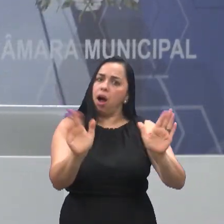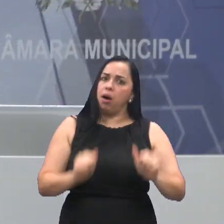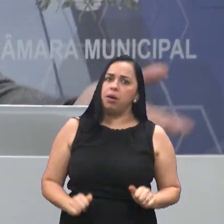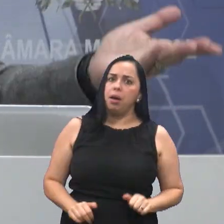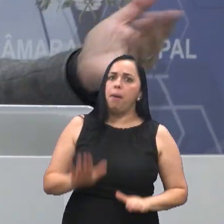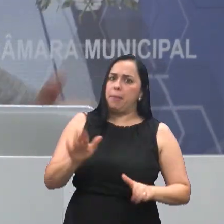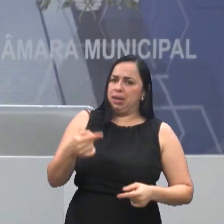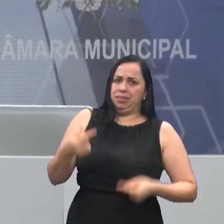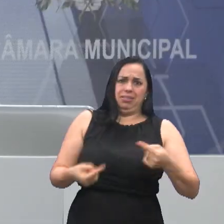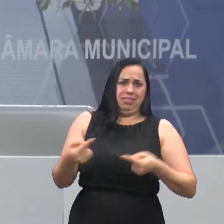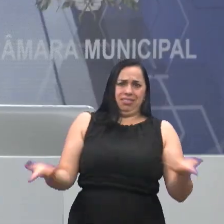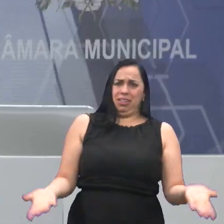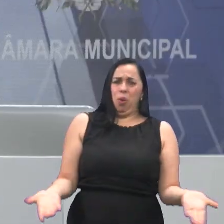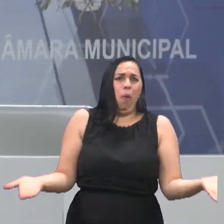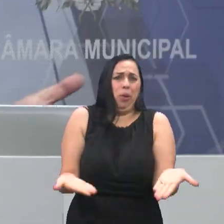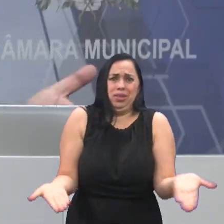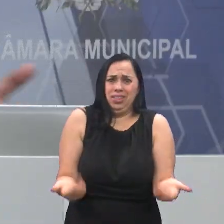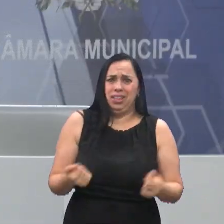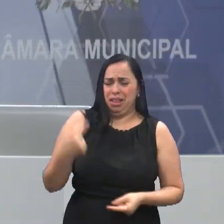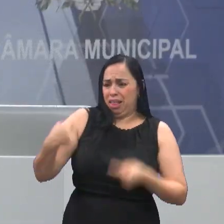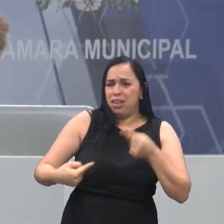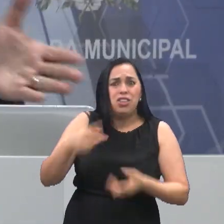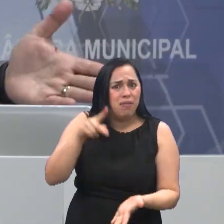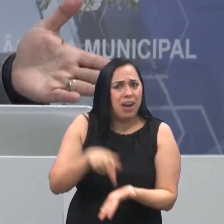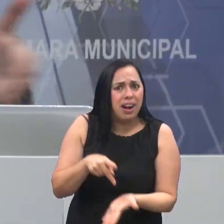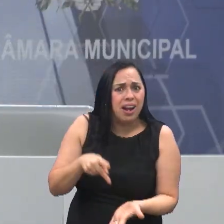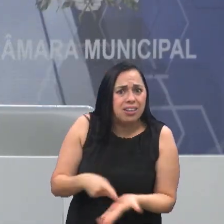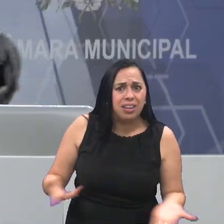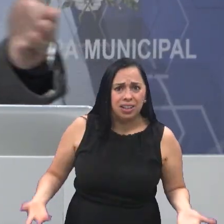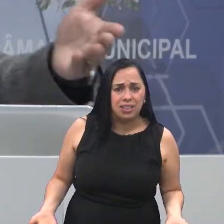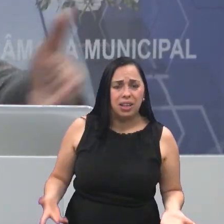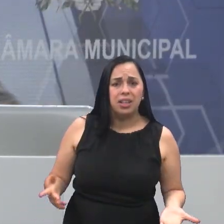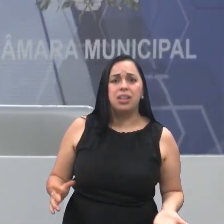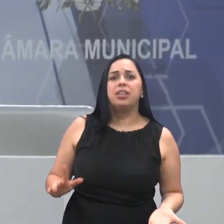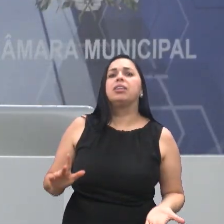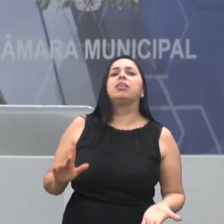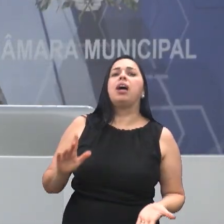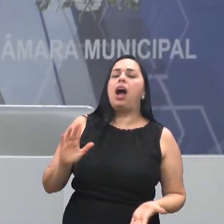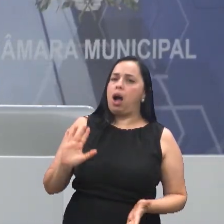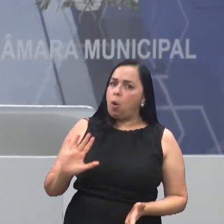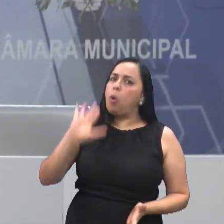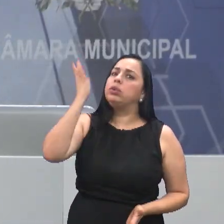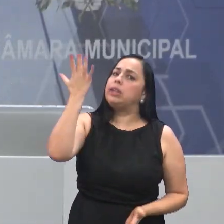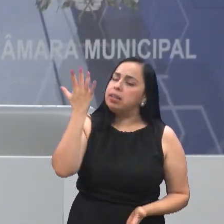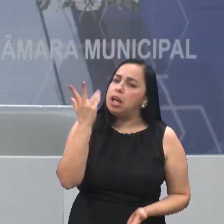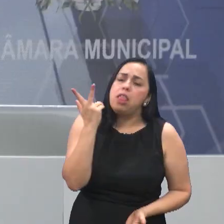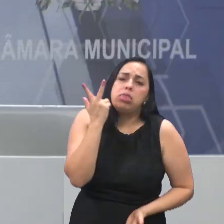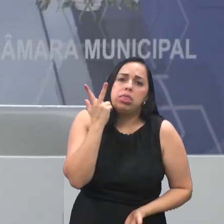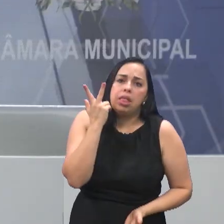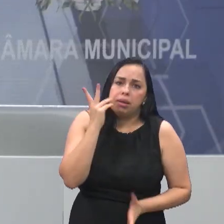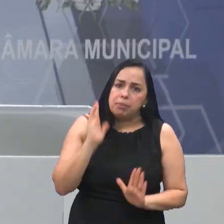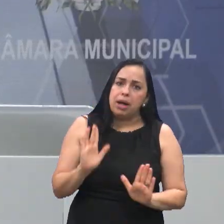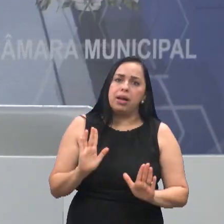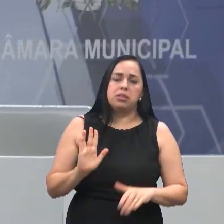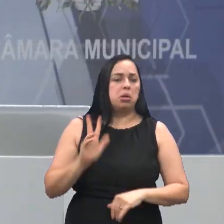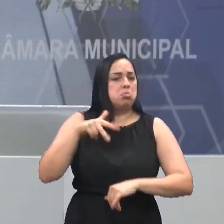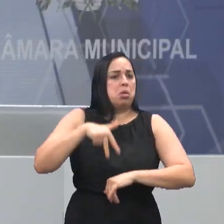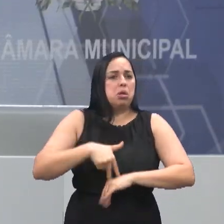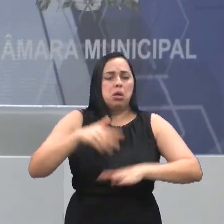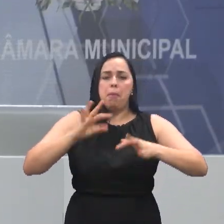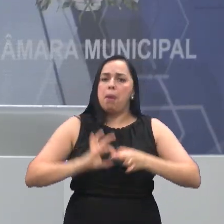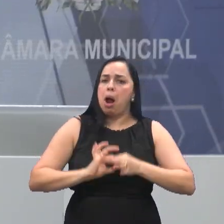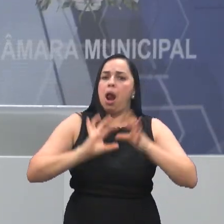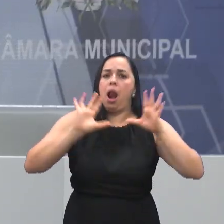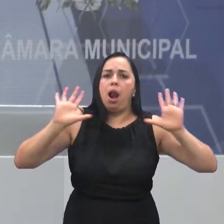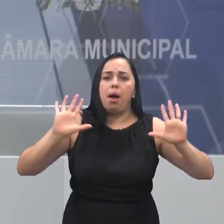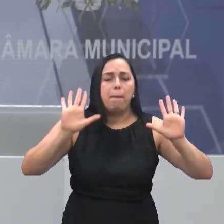embates, inclusive esse que nós estamos tendo, de verdade, ele faz parte do processo legislativo. Estou aqui à absoluta disposição, mas